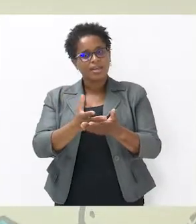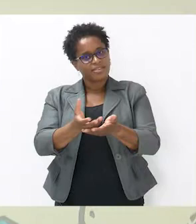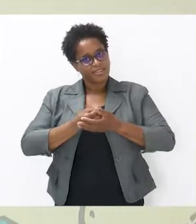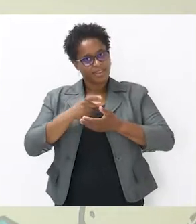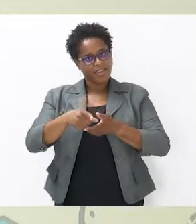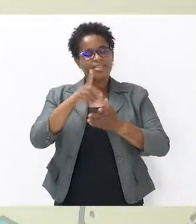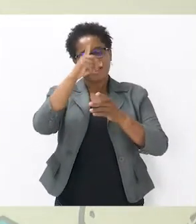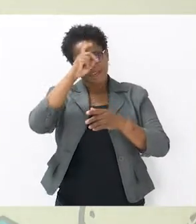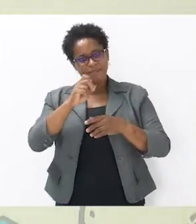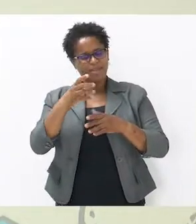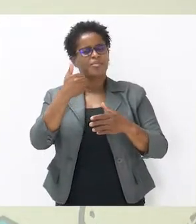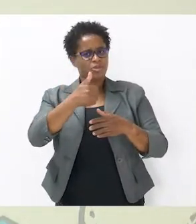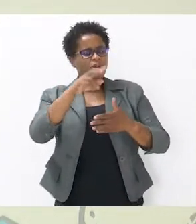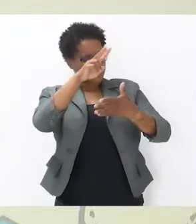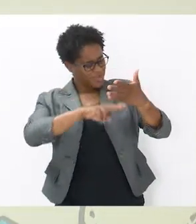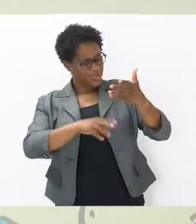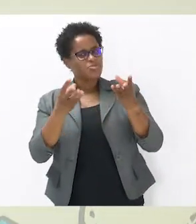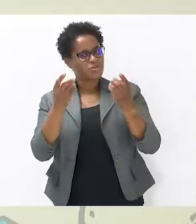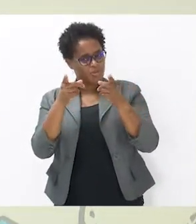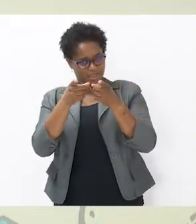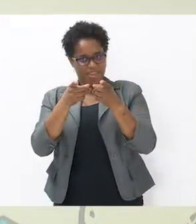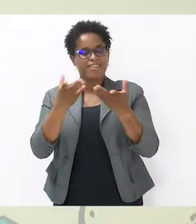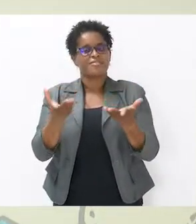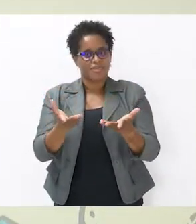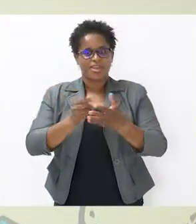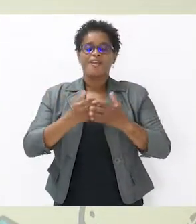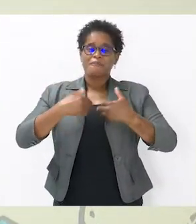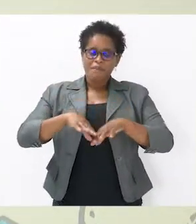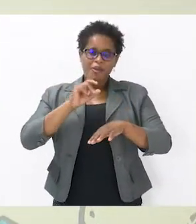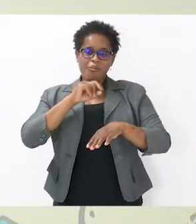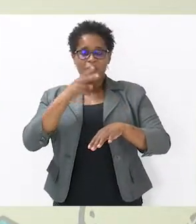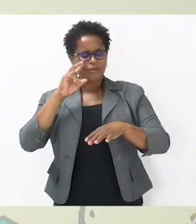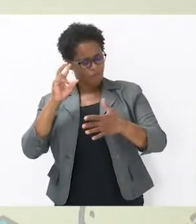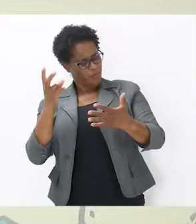Muito bem, é um texto bastante pequeno, não é? Mas como puderam